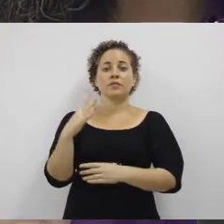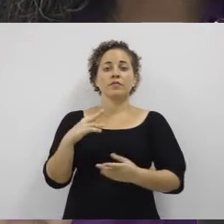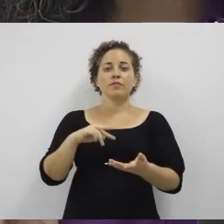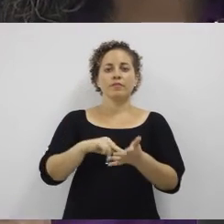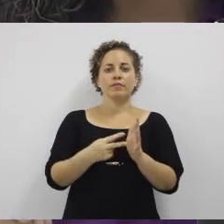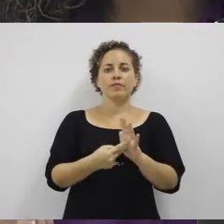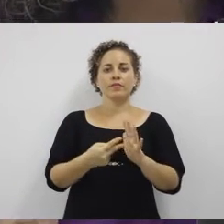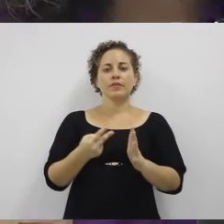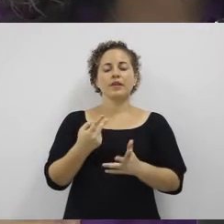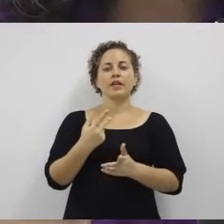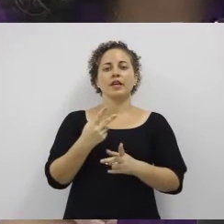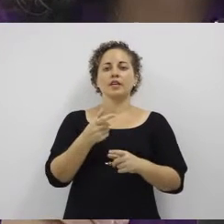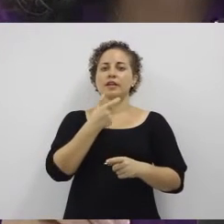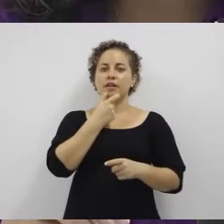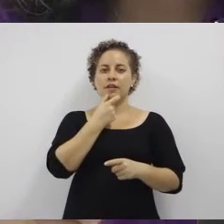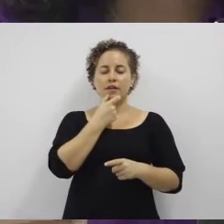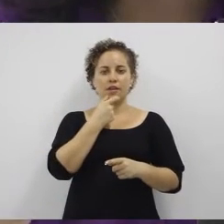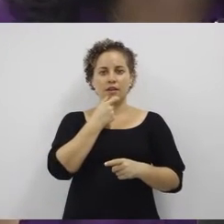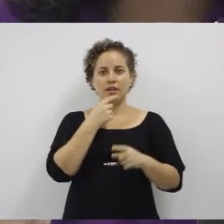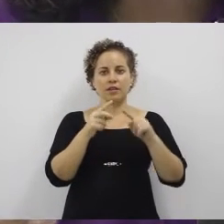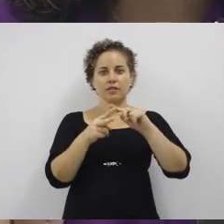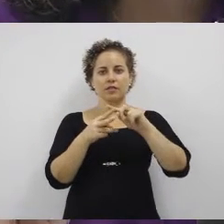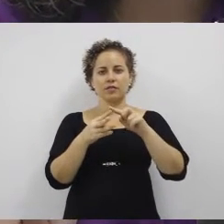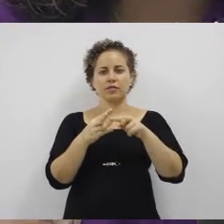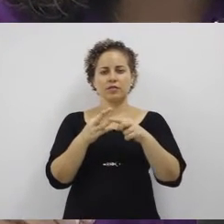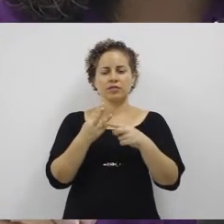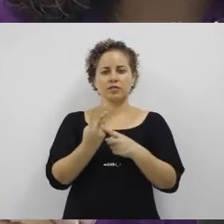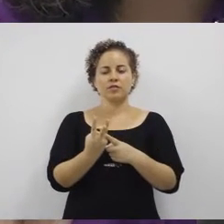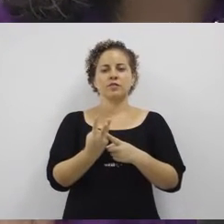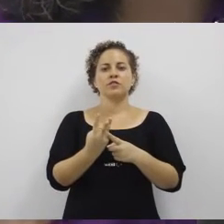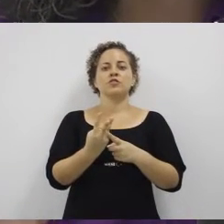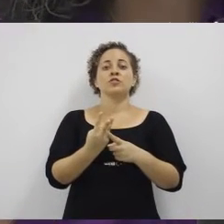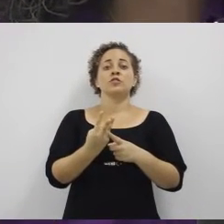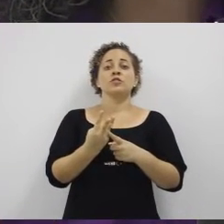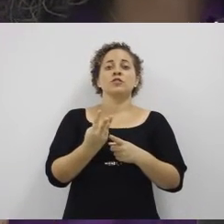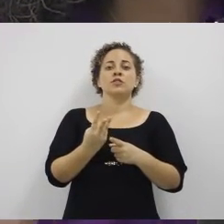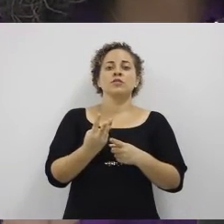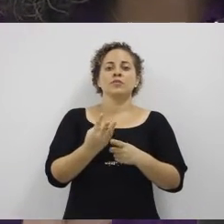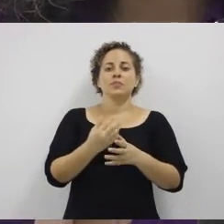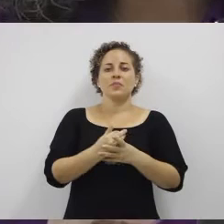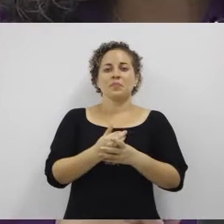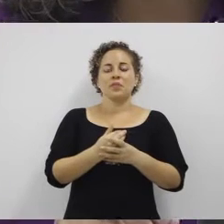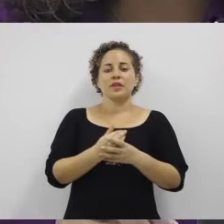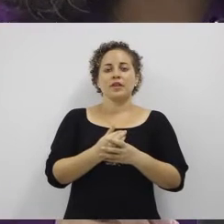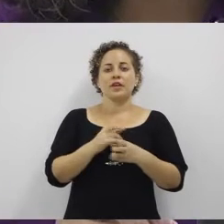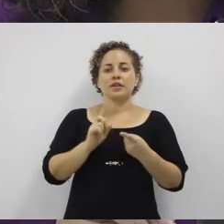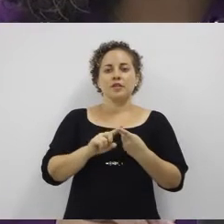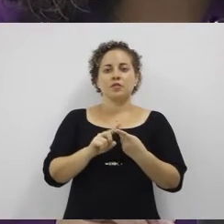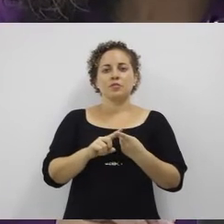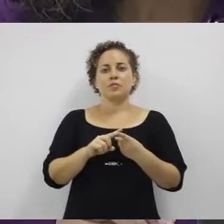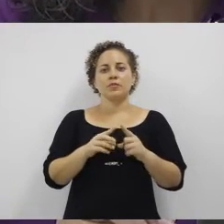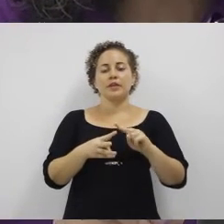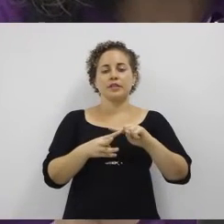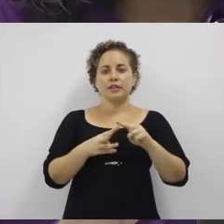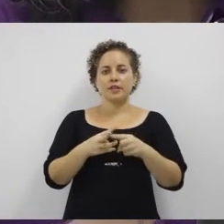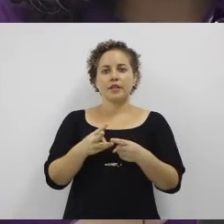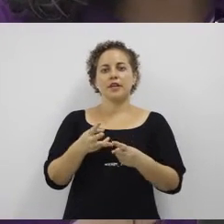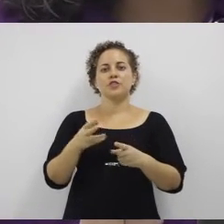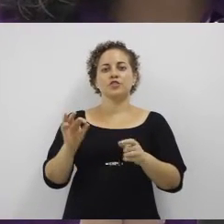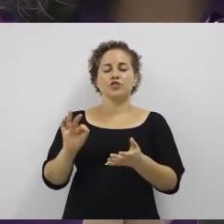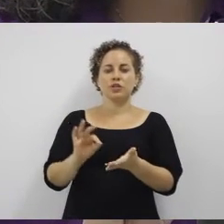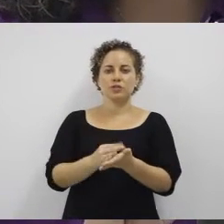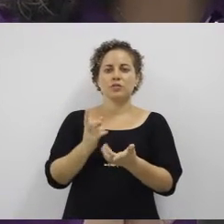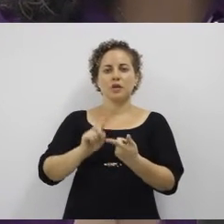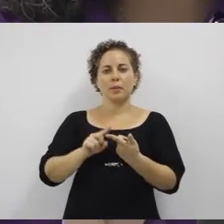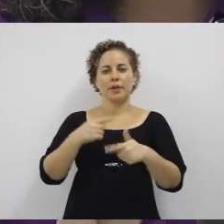de triple bottom line por alguns autores, como Crane e Metten, por exemplo, que são autores que atuam nesta área. A